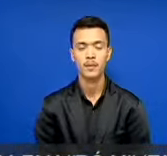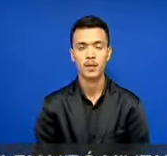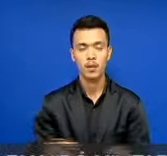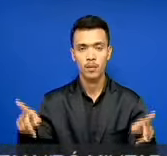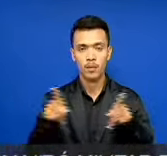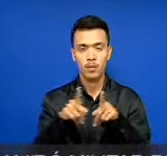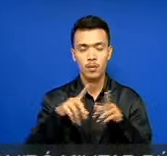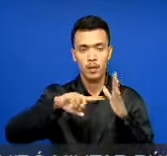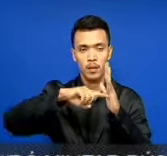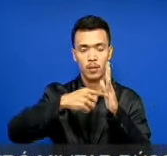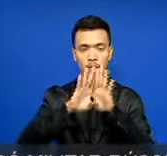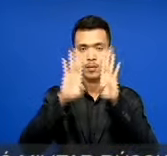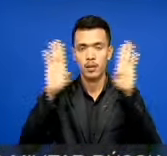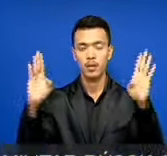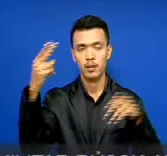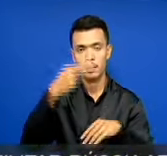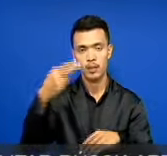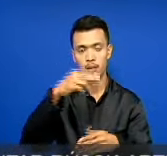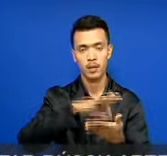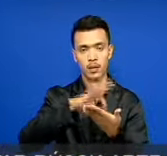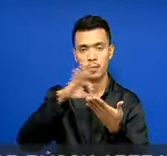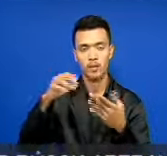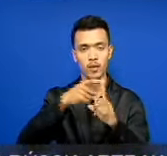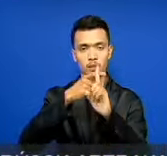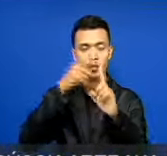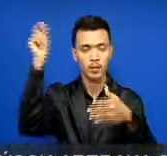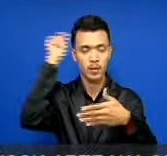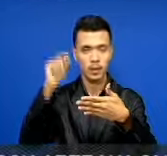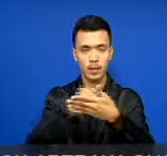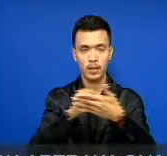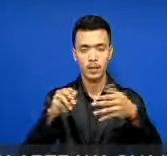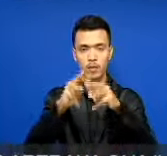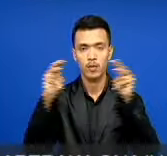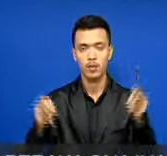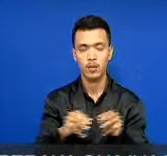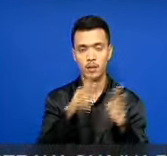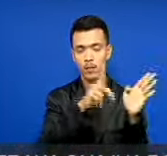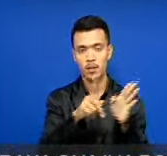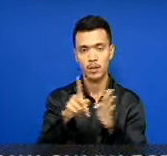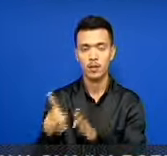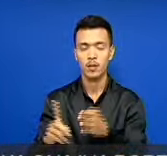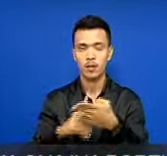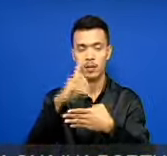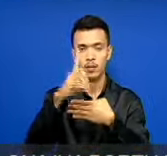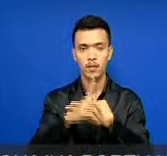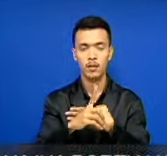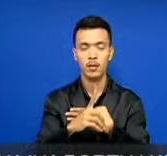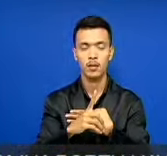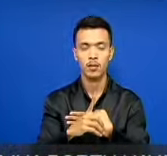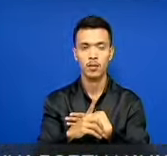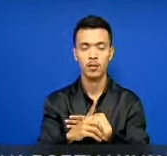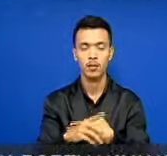Posto ne Rahu lança quinta-feira ne, o secretário municipal Planeamento, Investimento, Desenvolvimento